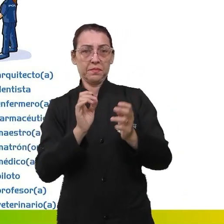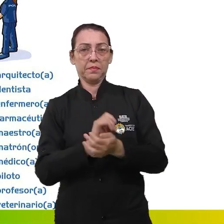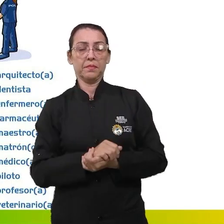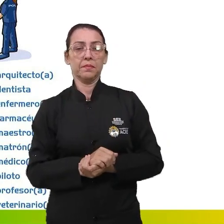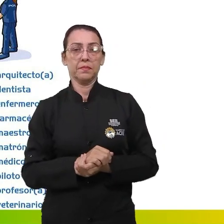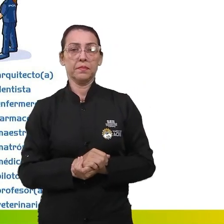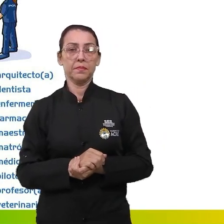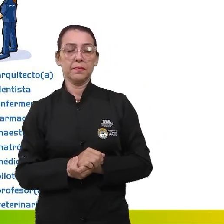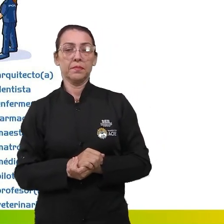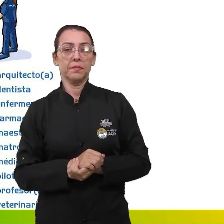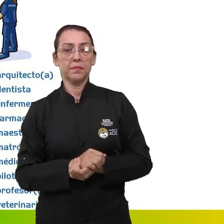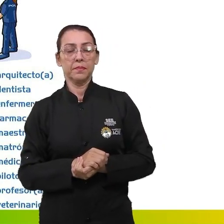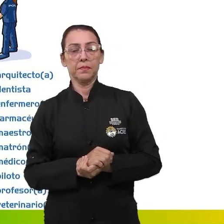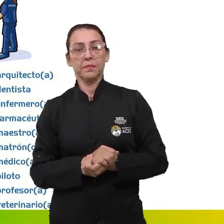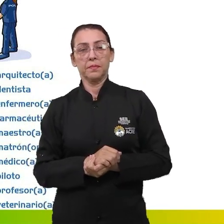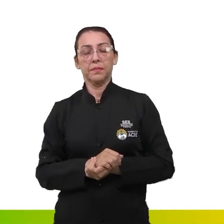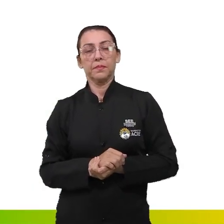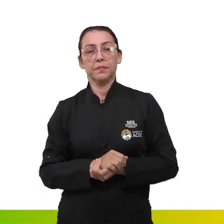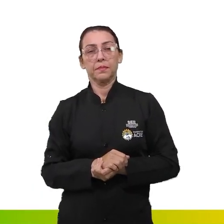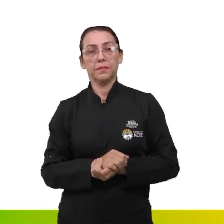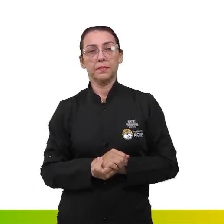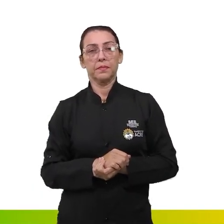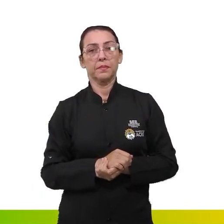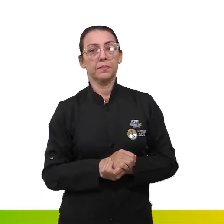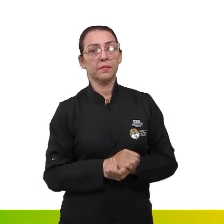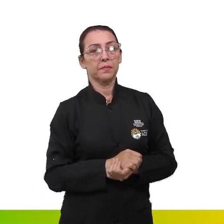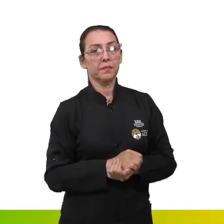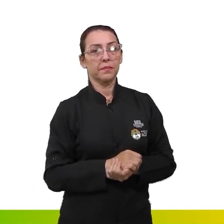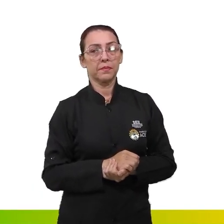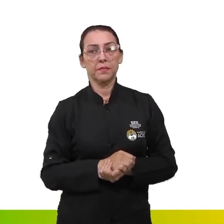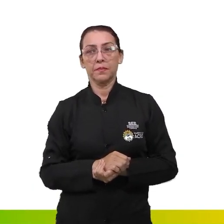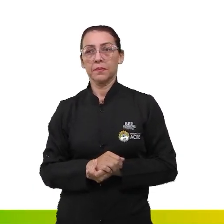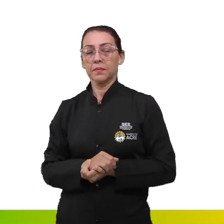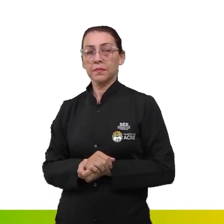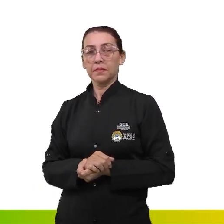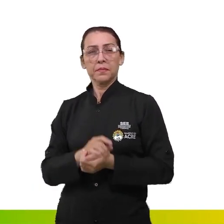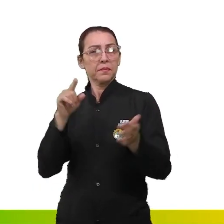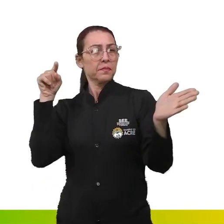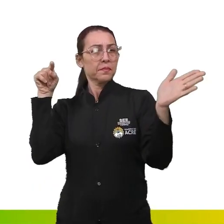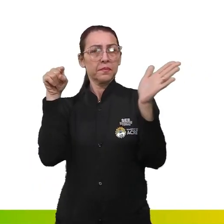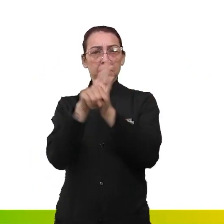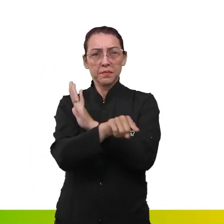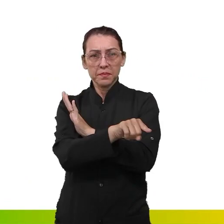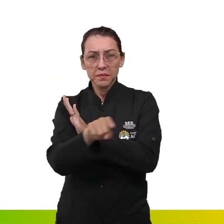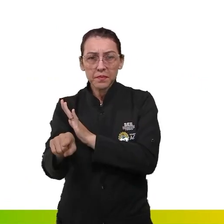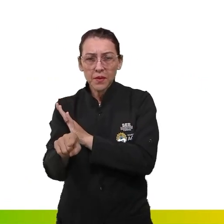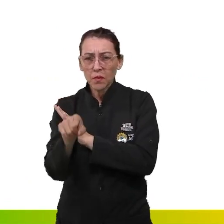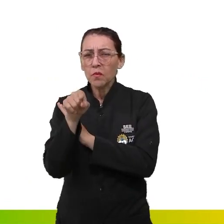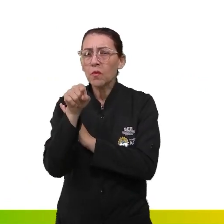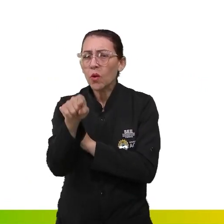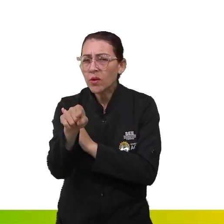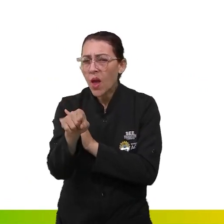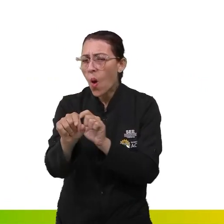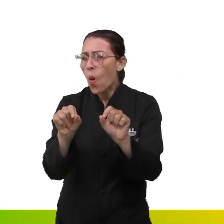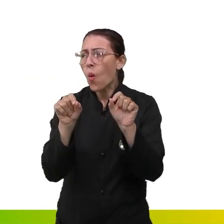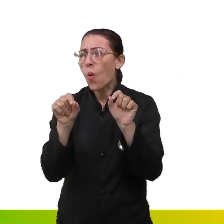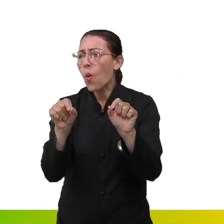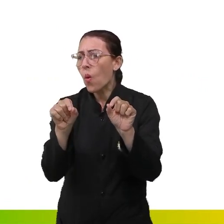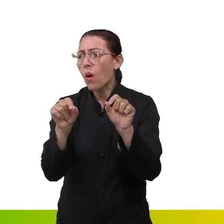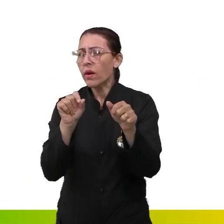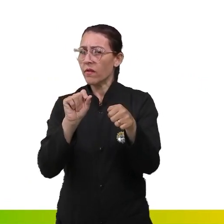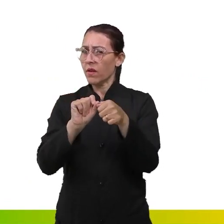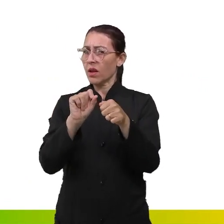pelas diversas áreas de atuação. Aí pergunta você, e você, a que te